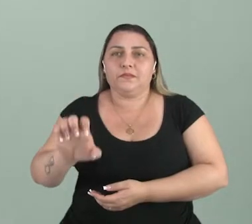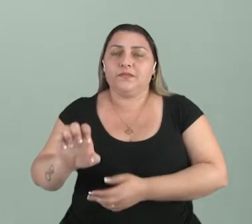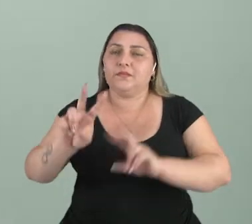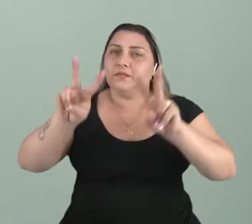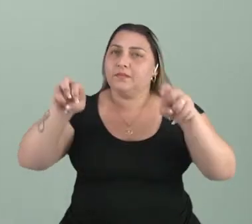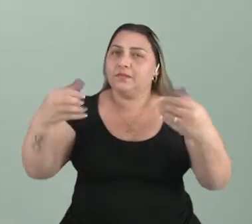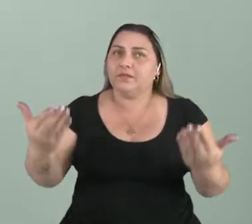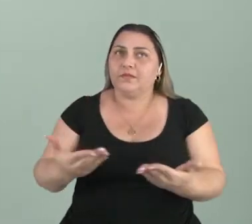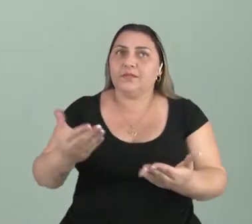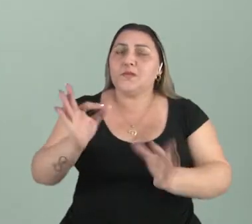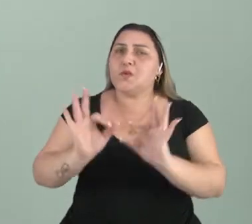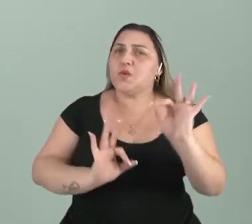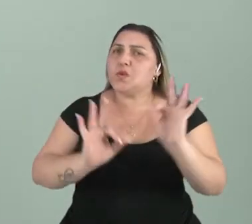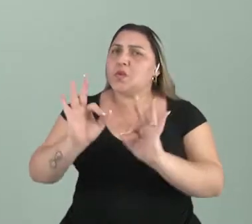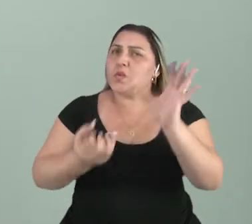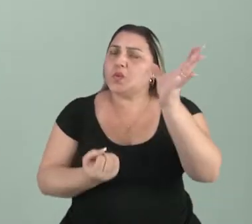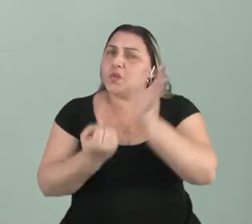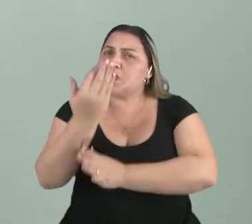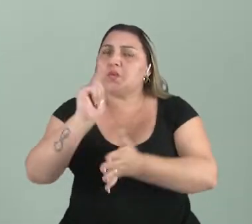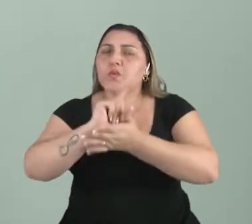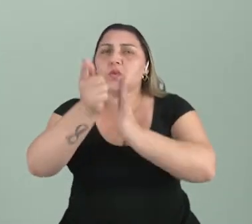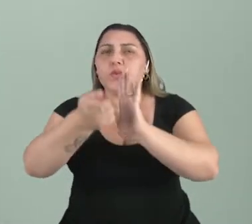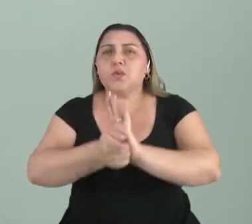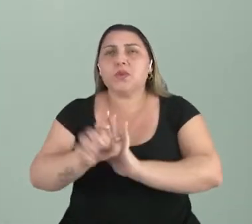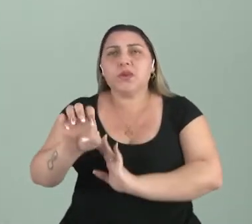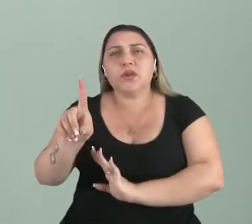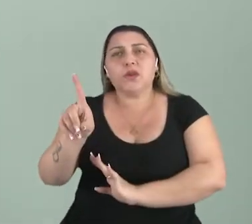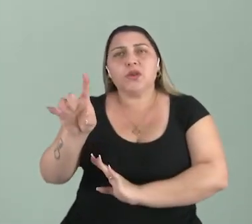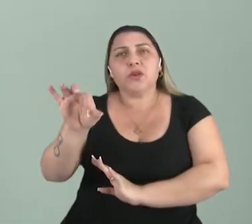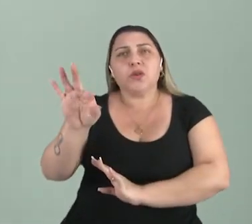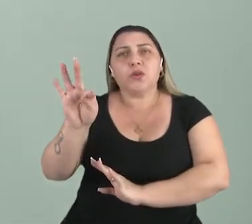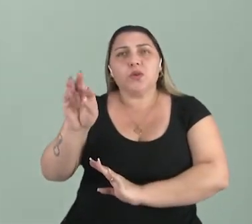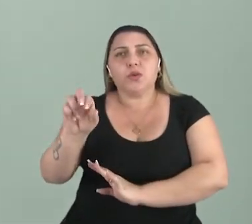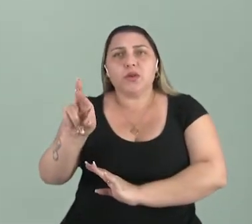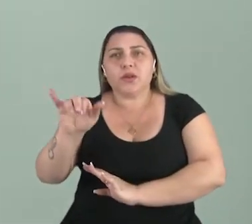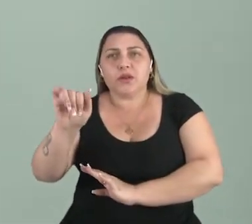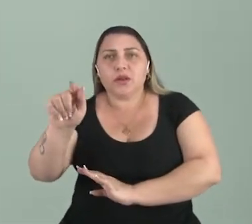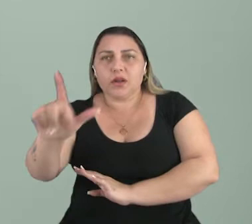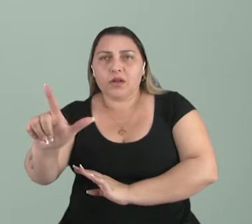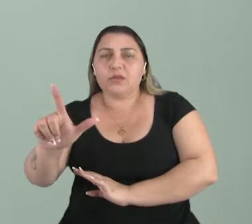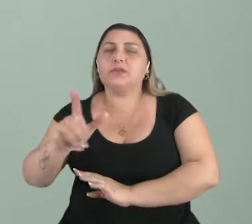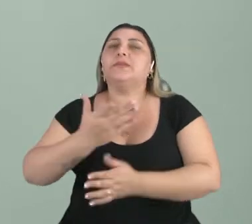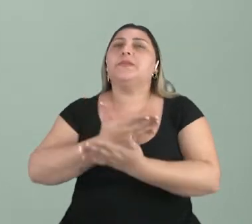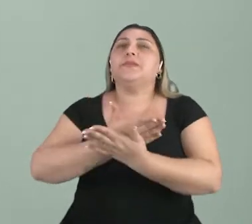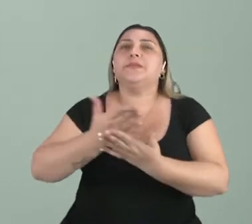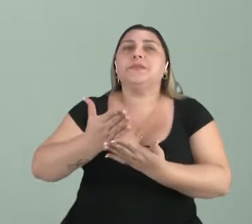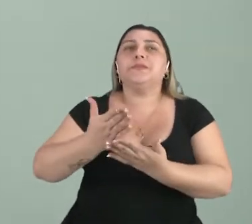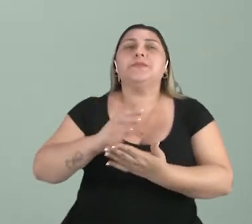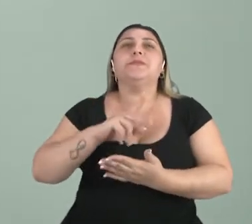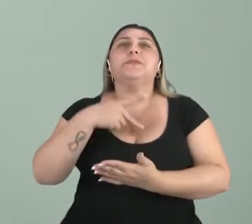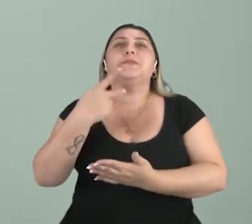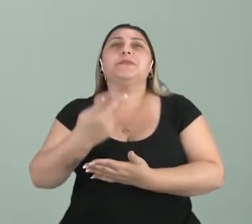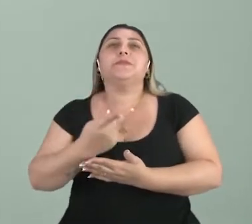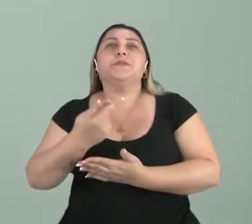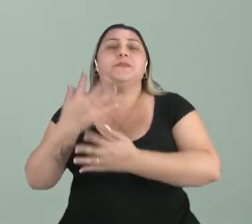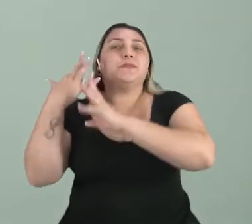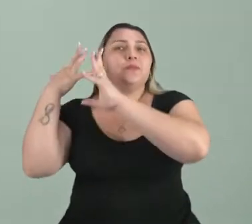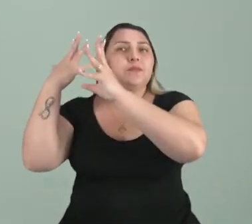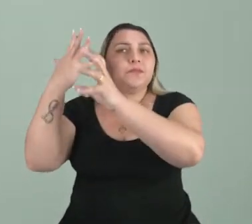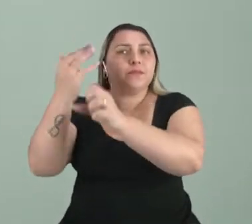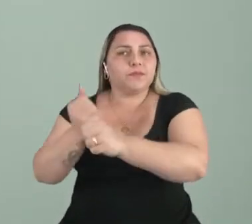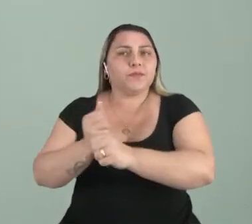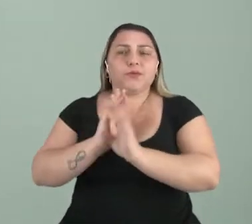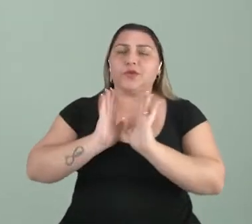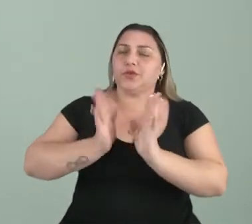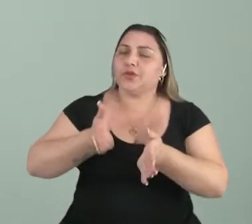nosso assunto de hoje é como produzir o gênero editorial. Para começar, nós vamos retomar um